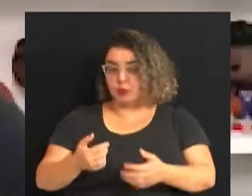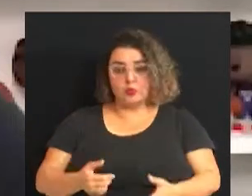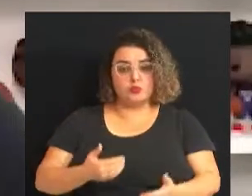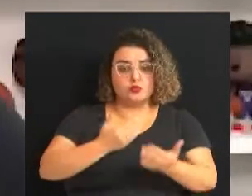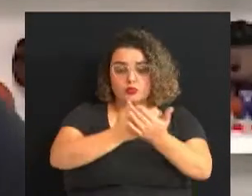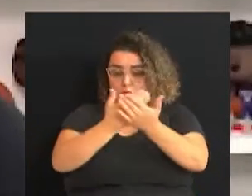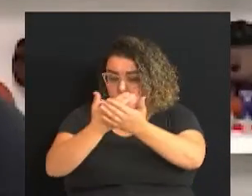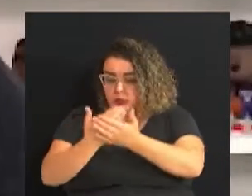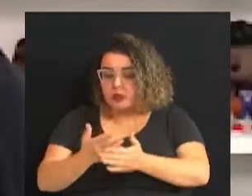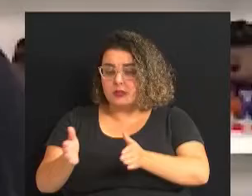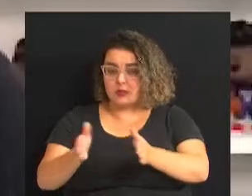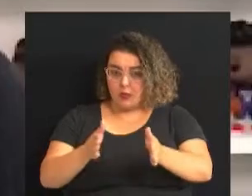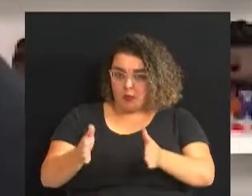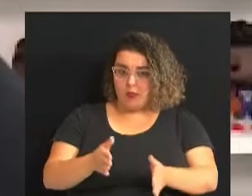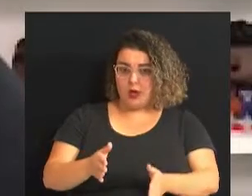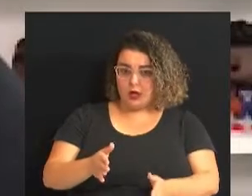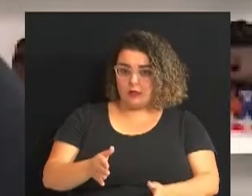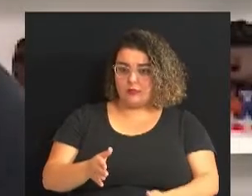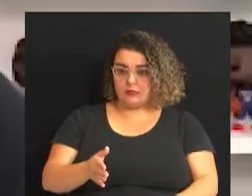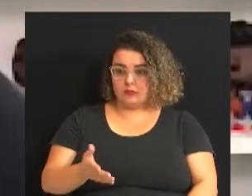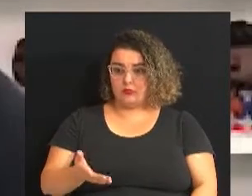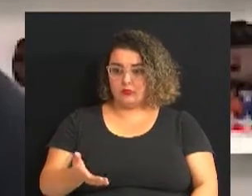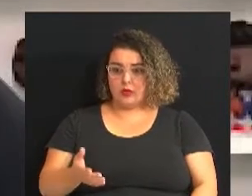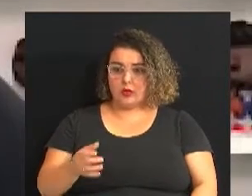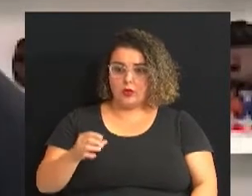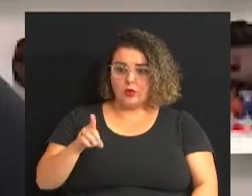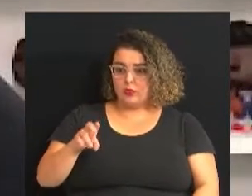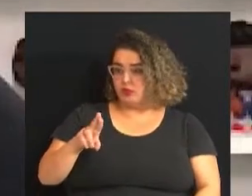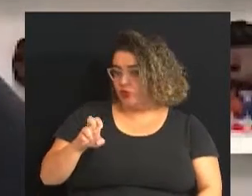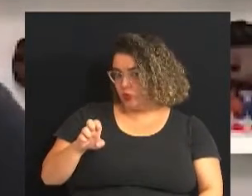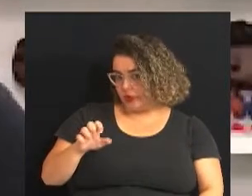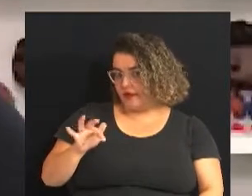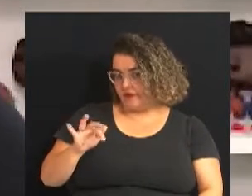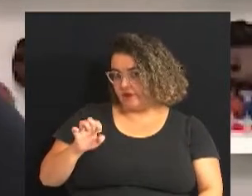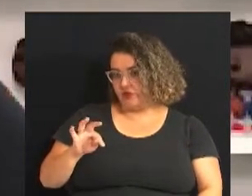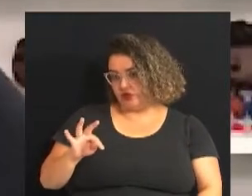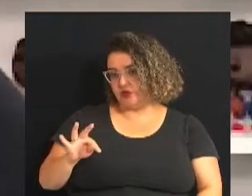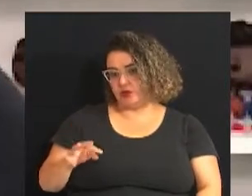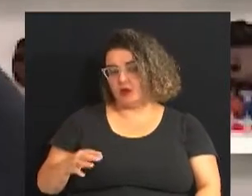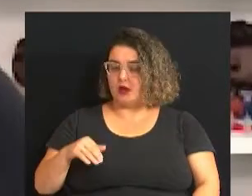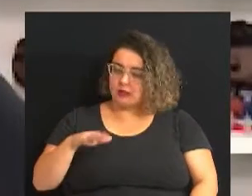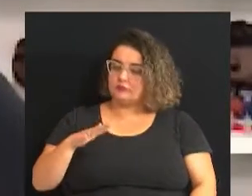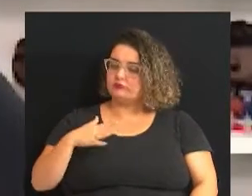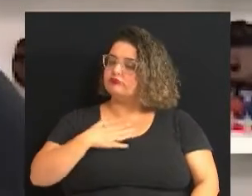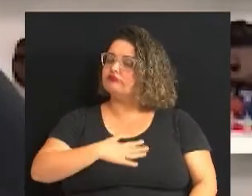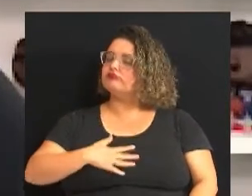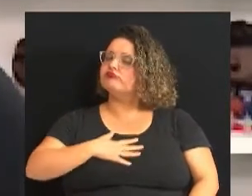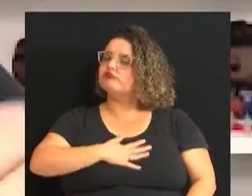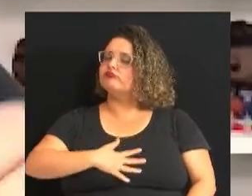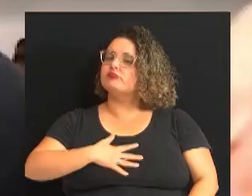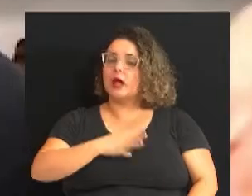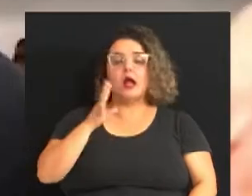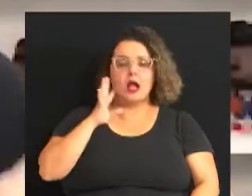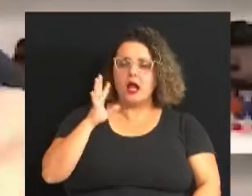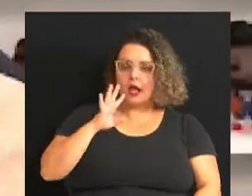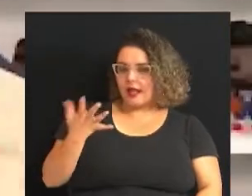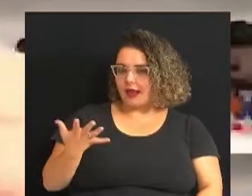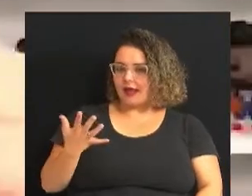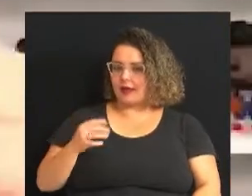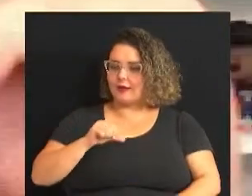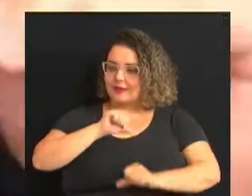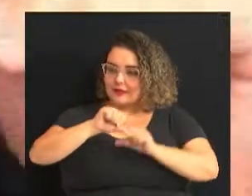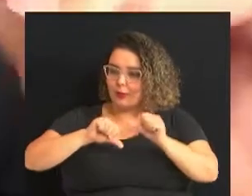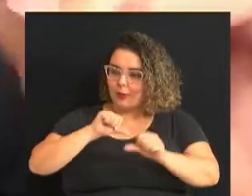esse momento, NBA Finals mais draft é o que mais me agrada. Uhum. Mas é muito legal, assim, ver essa mudança,